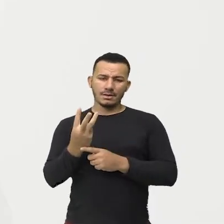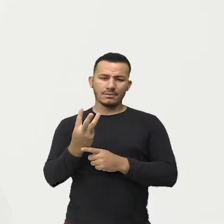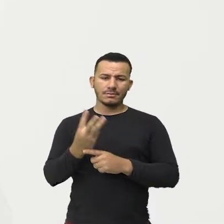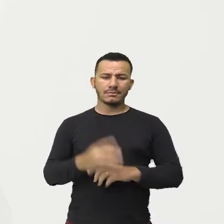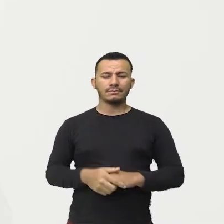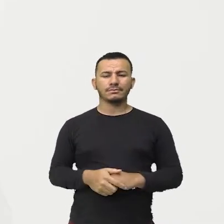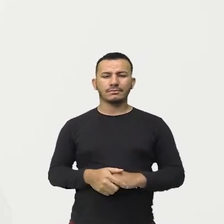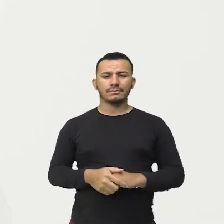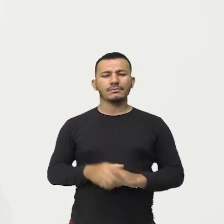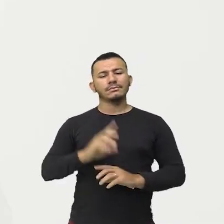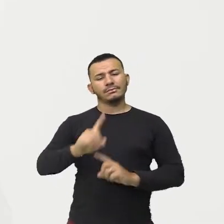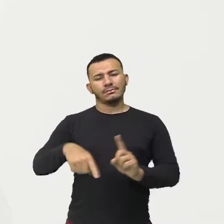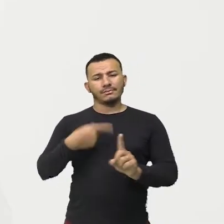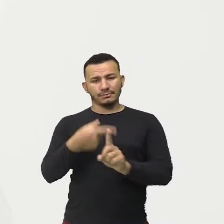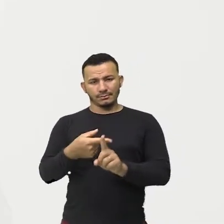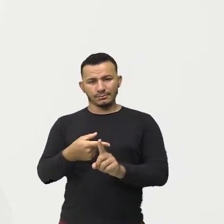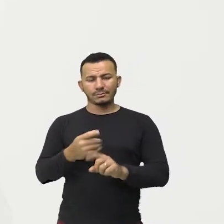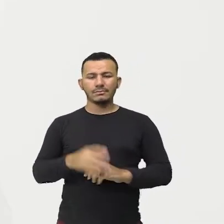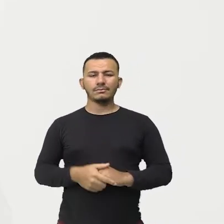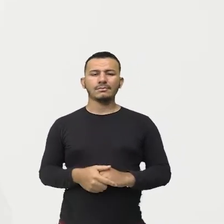3. Mais